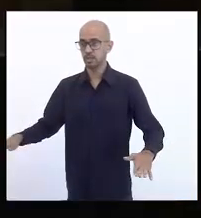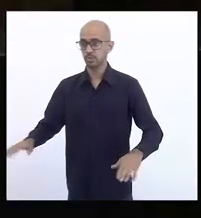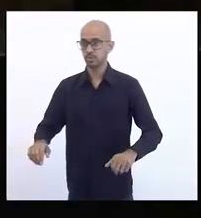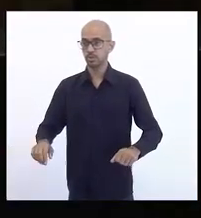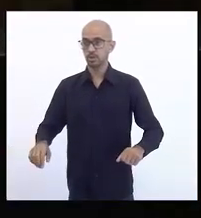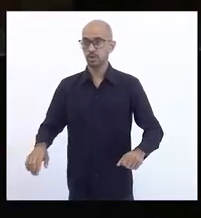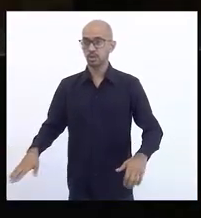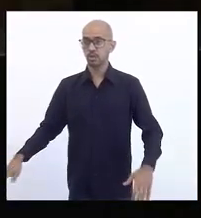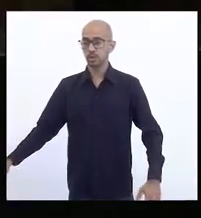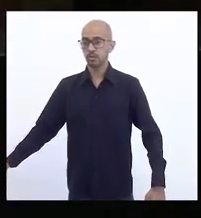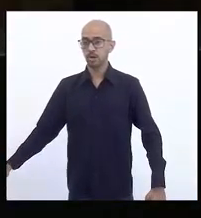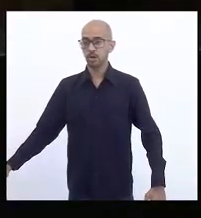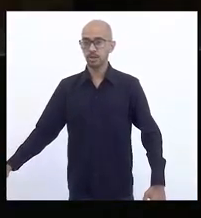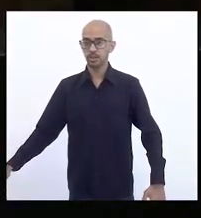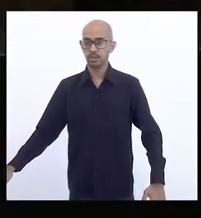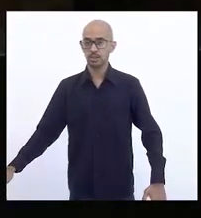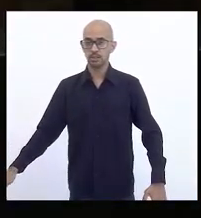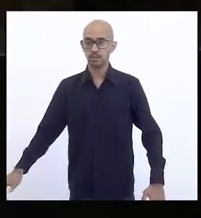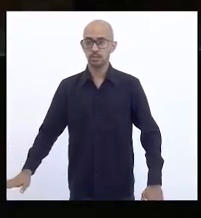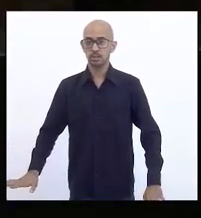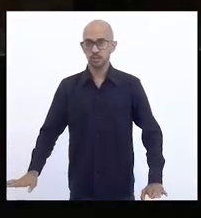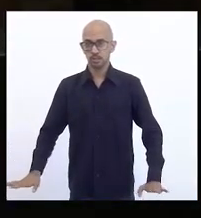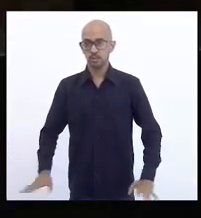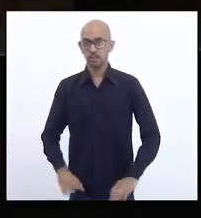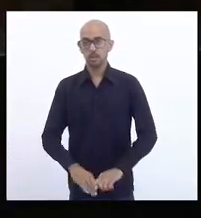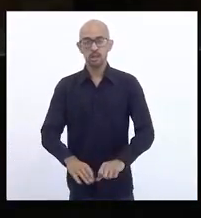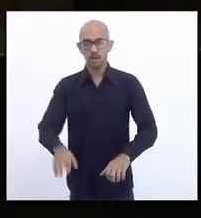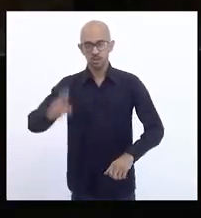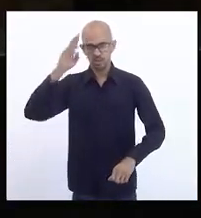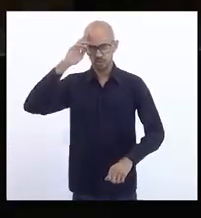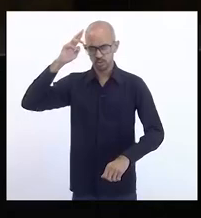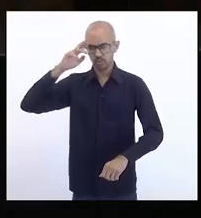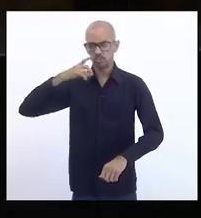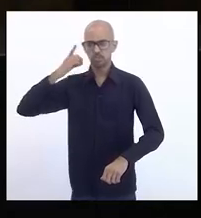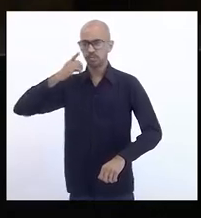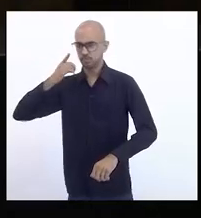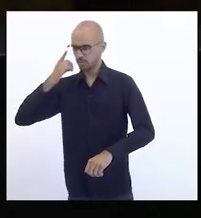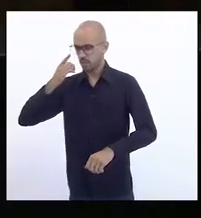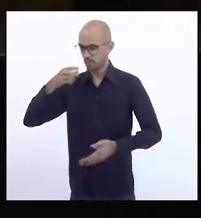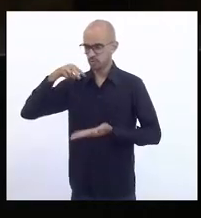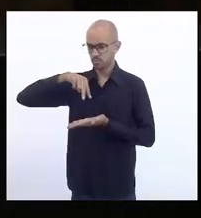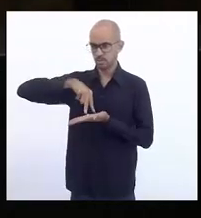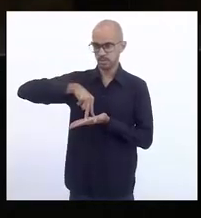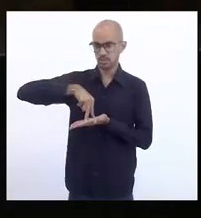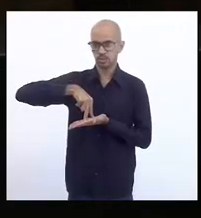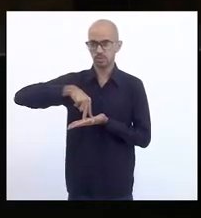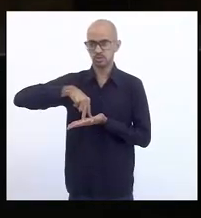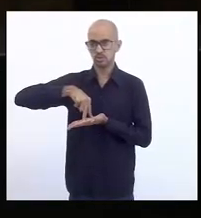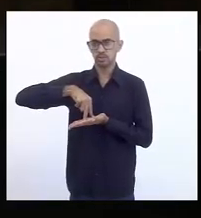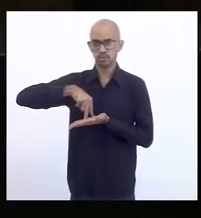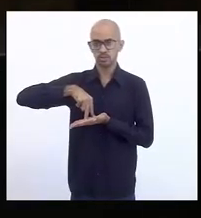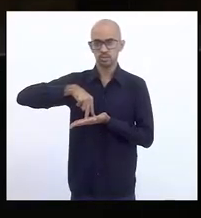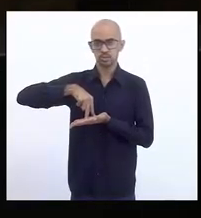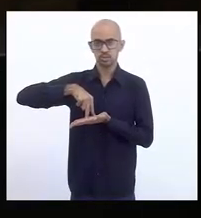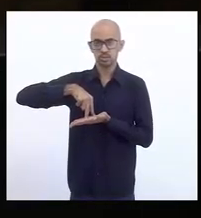senhoras deputadas presentes, senhores deputados presentes,